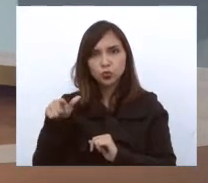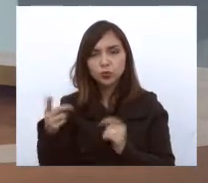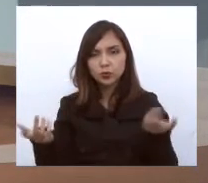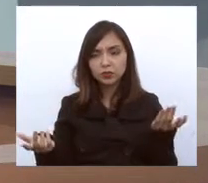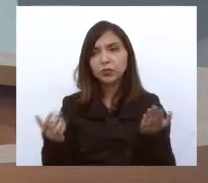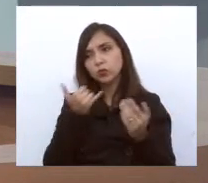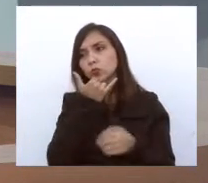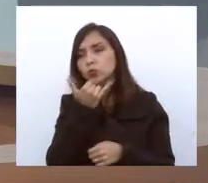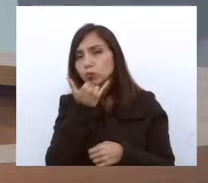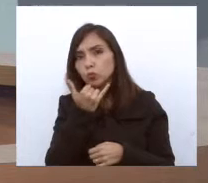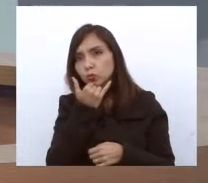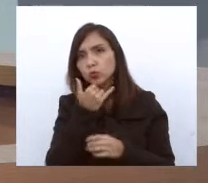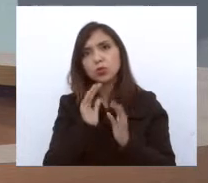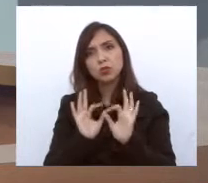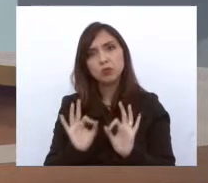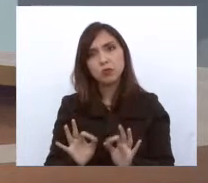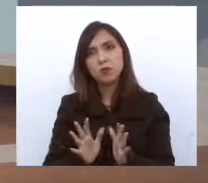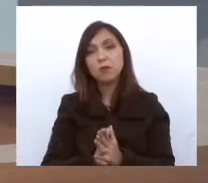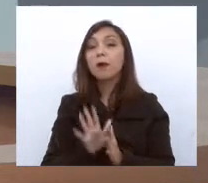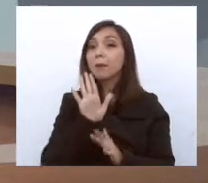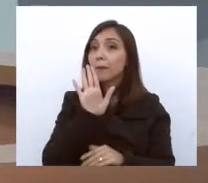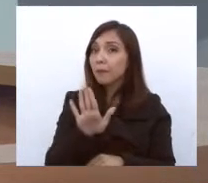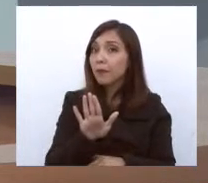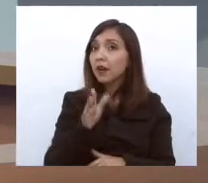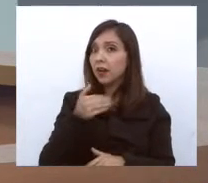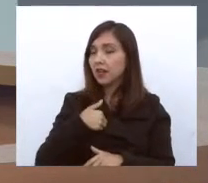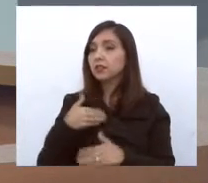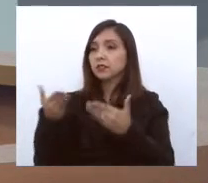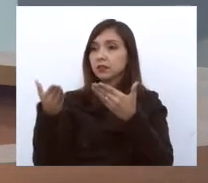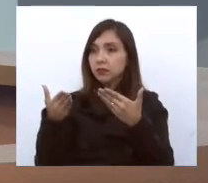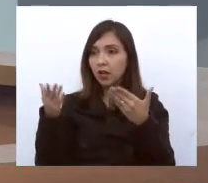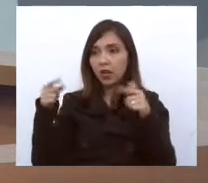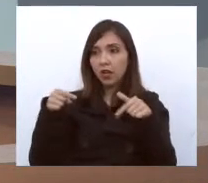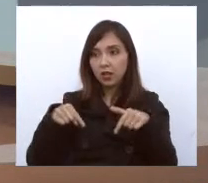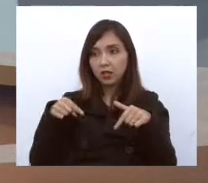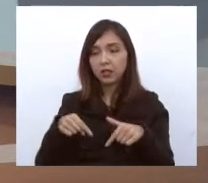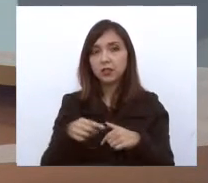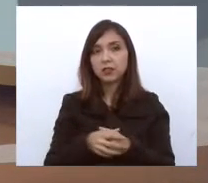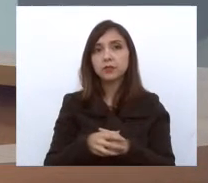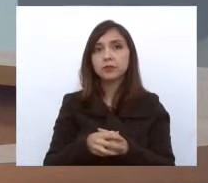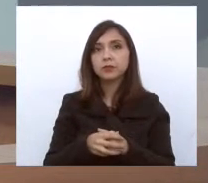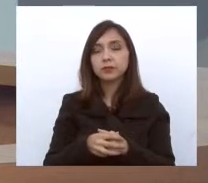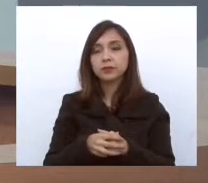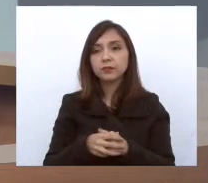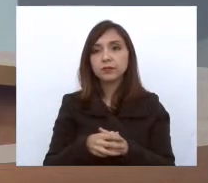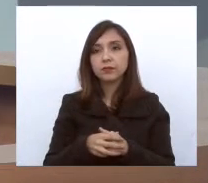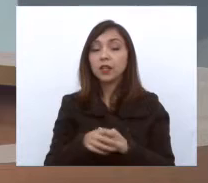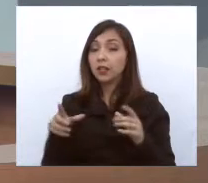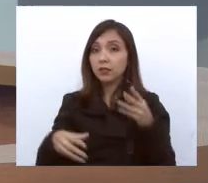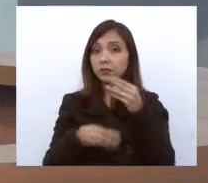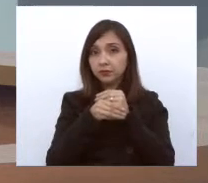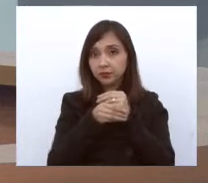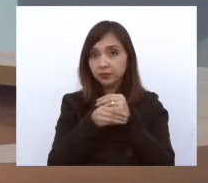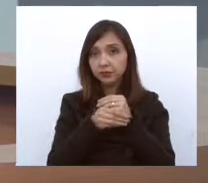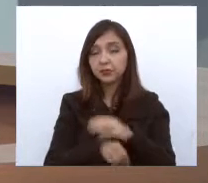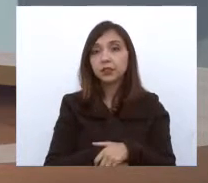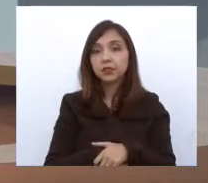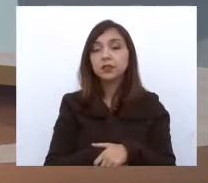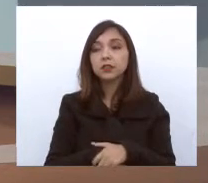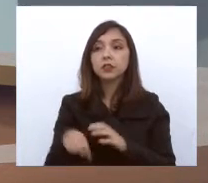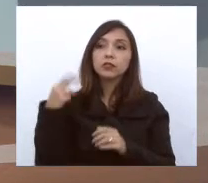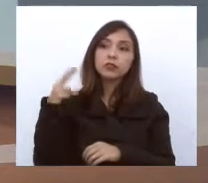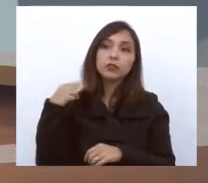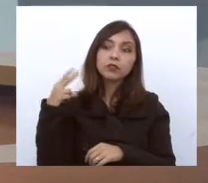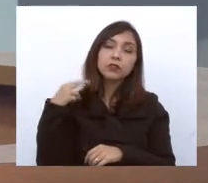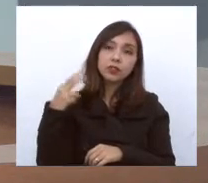Excelência, me desculpe. Foi muito bem-vinda esta emenda do